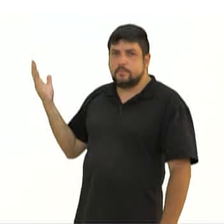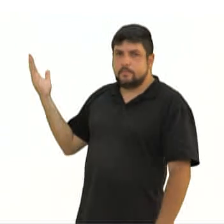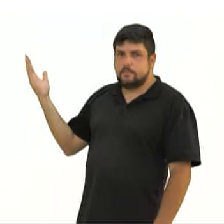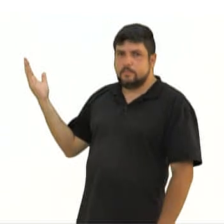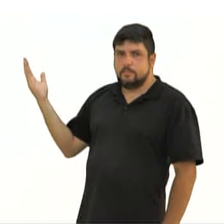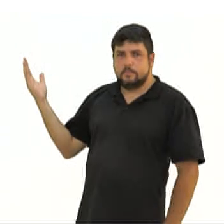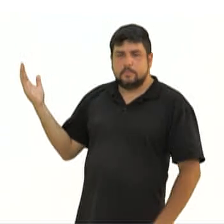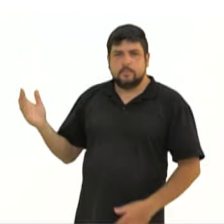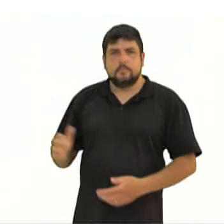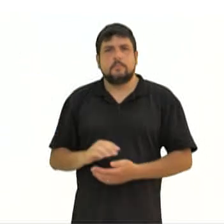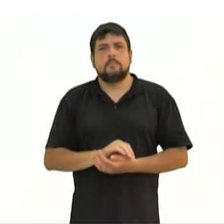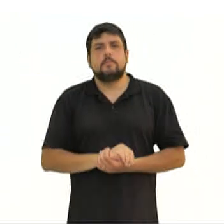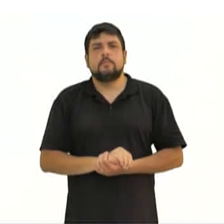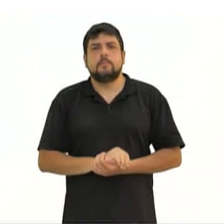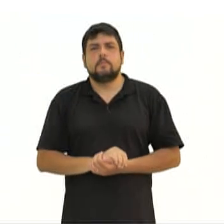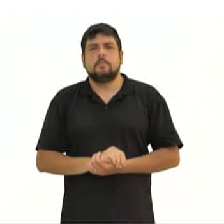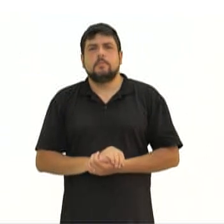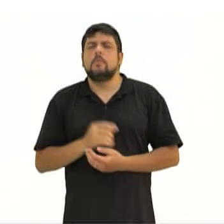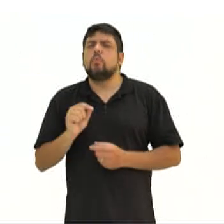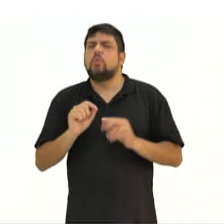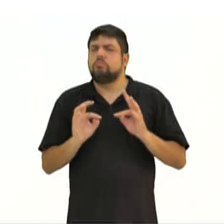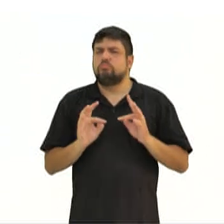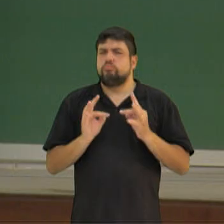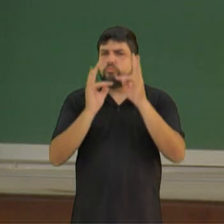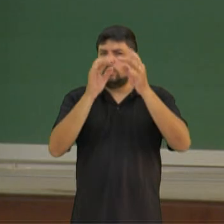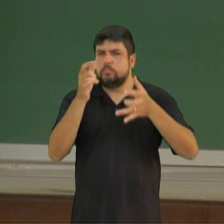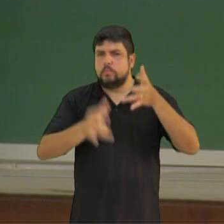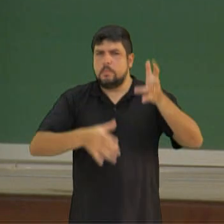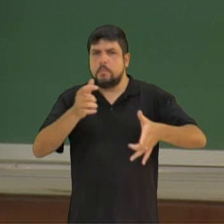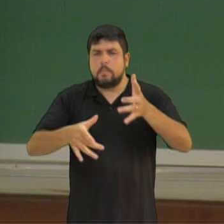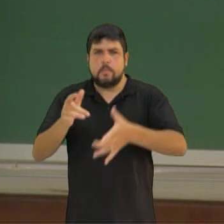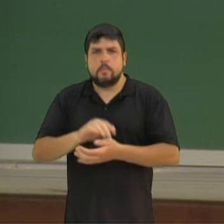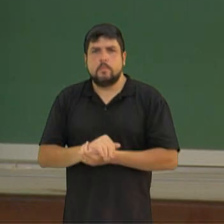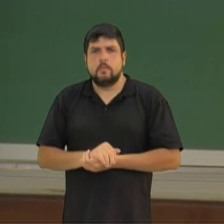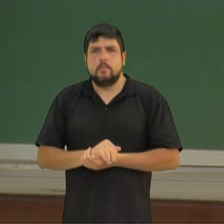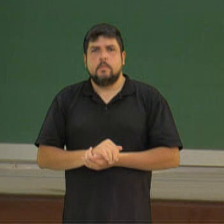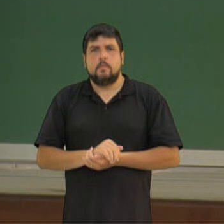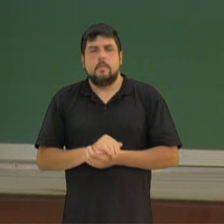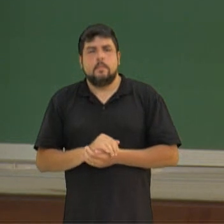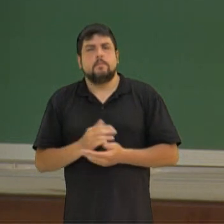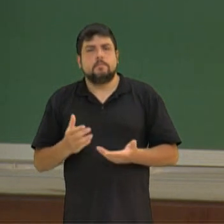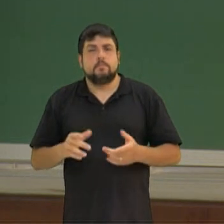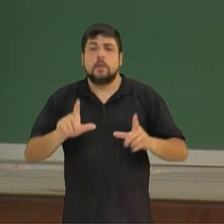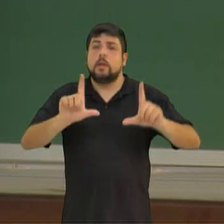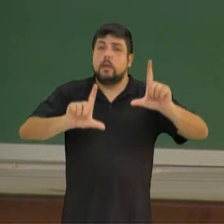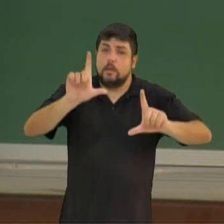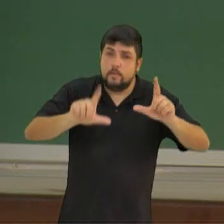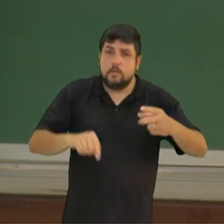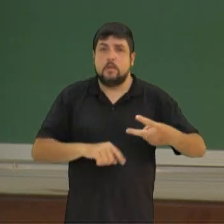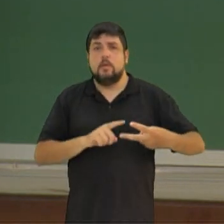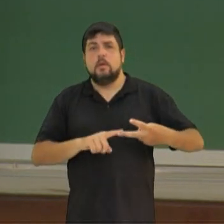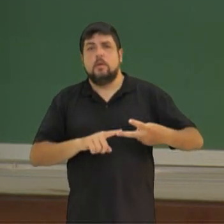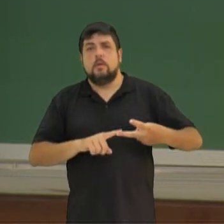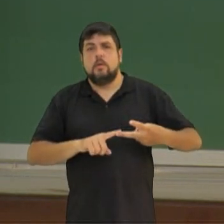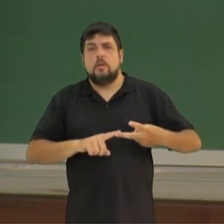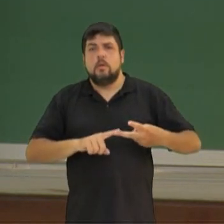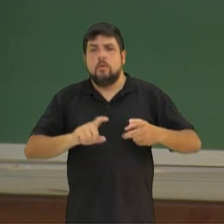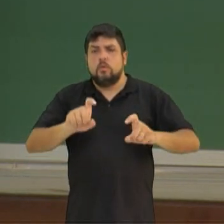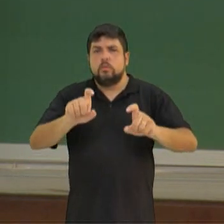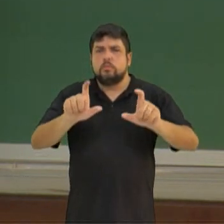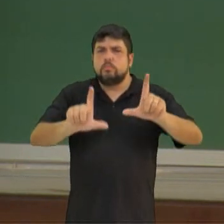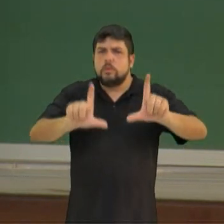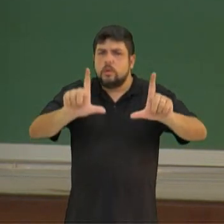do que é o lixo eletrônico. Então todos os componentes eletrônicos e elétricos, televisão, monitores de